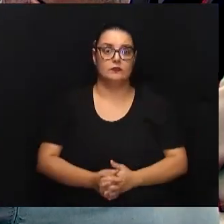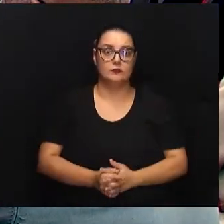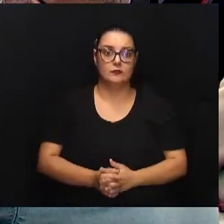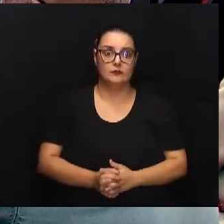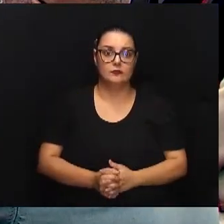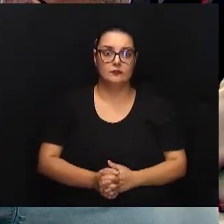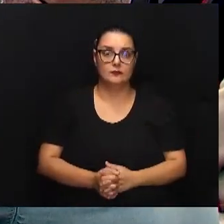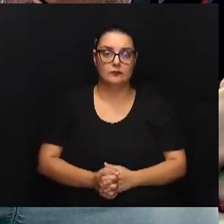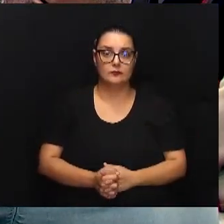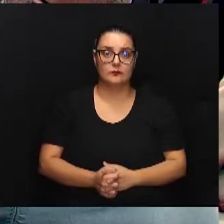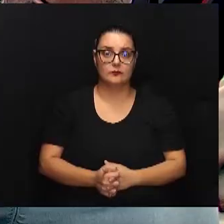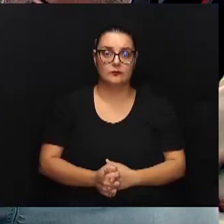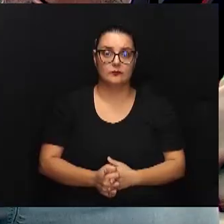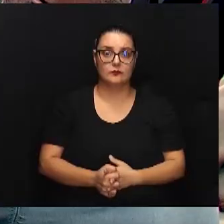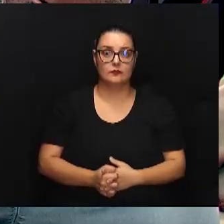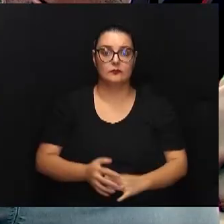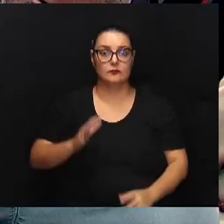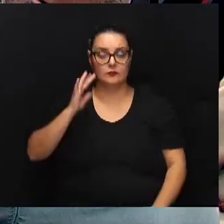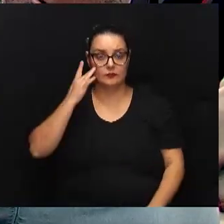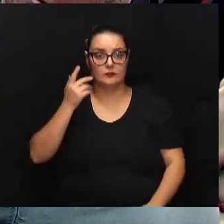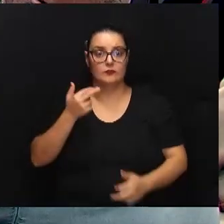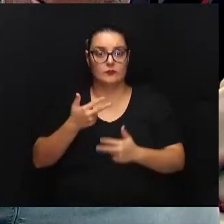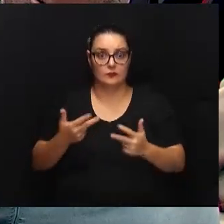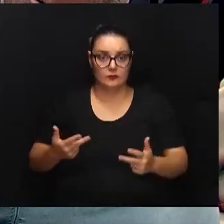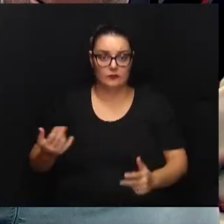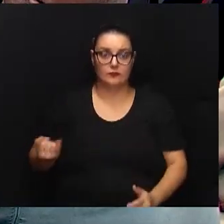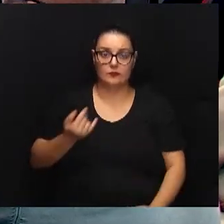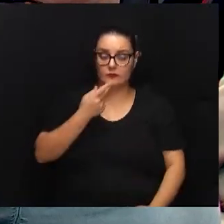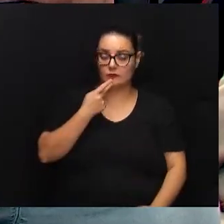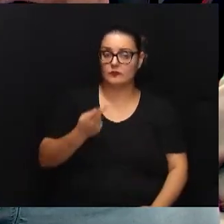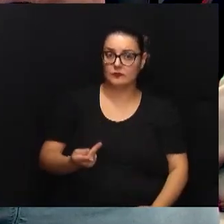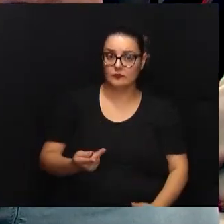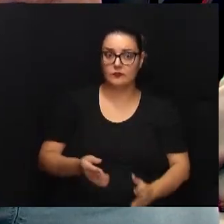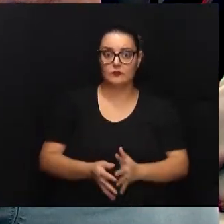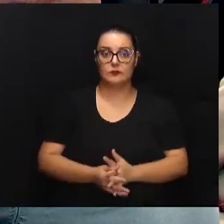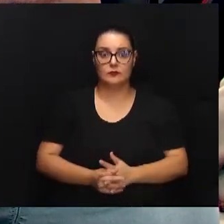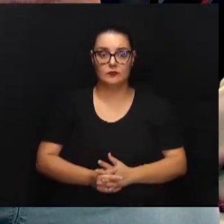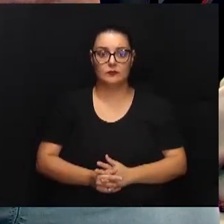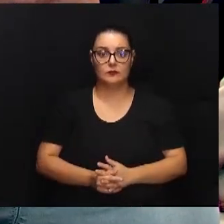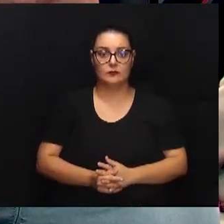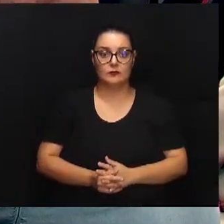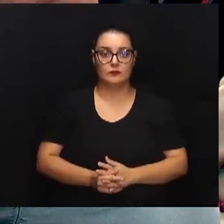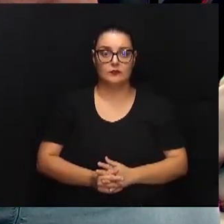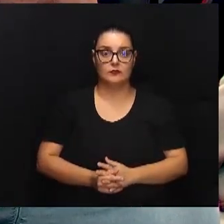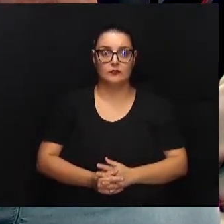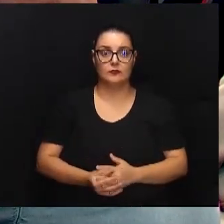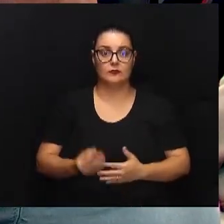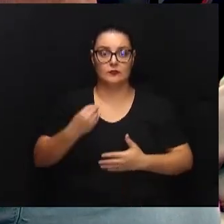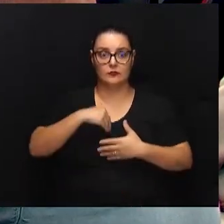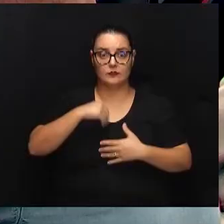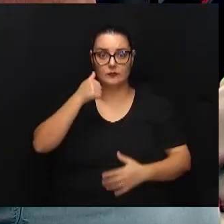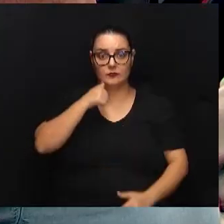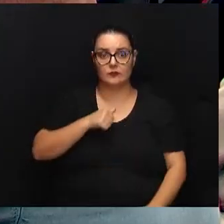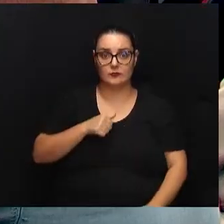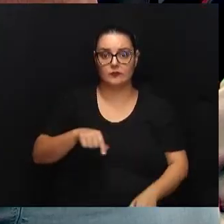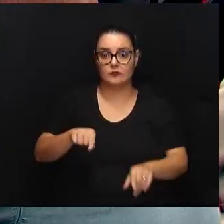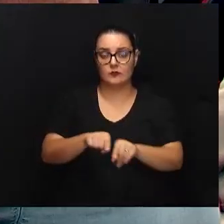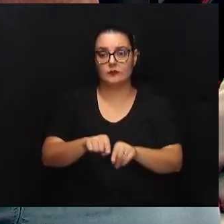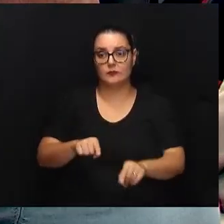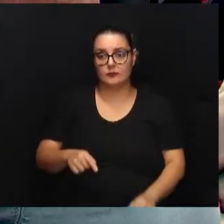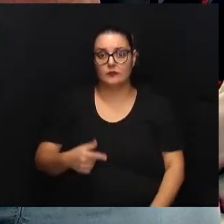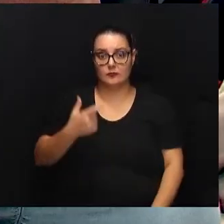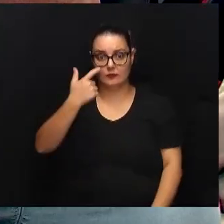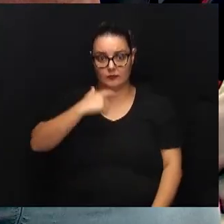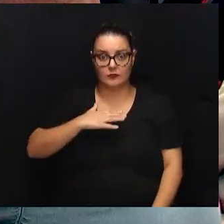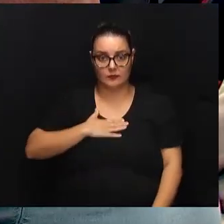E vamos construir. Né? Eu acho que é uma das coisas que é importante dizer, que dentro das mulheres, né,